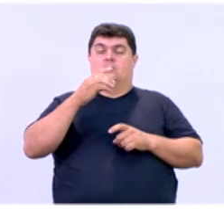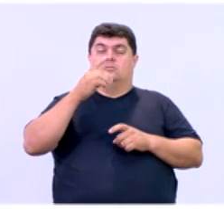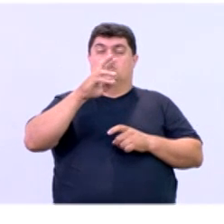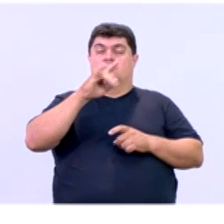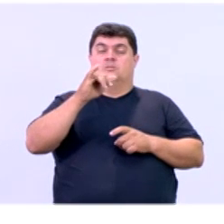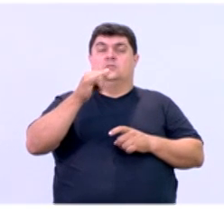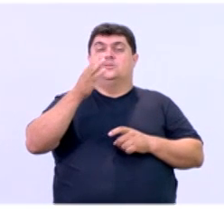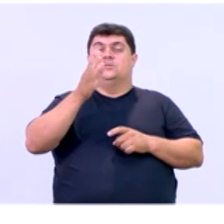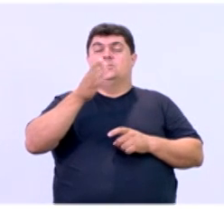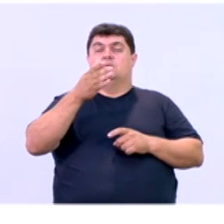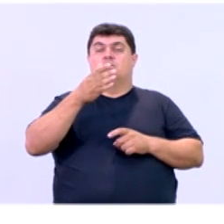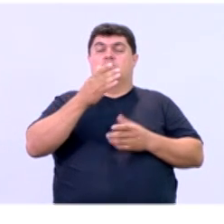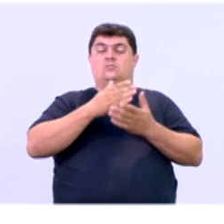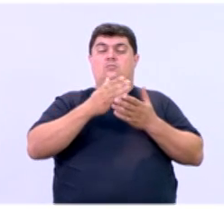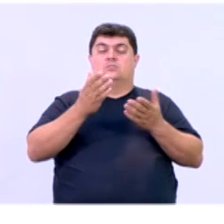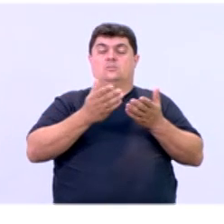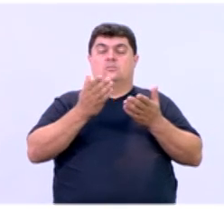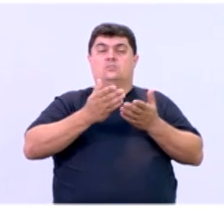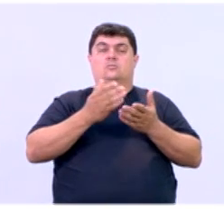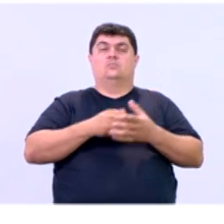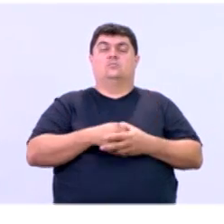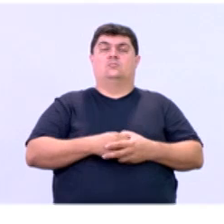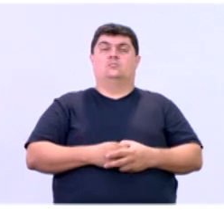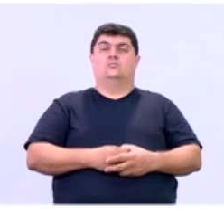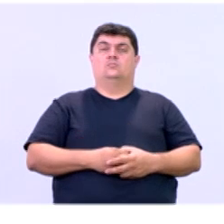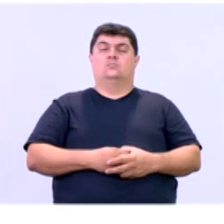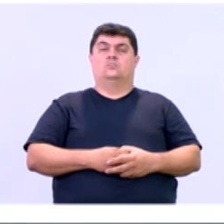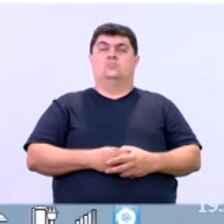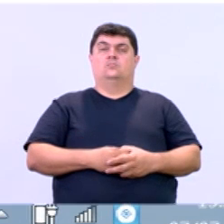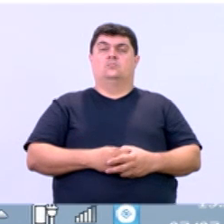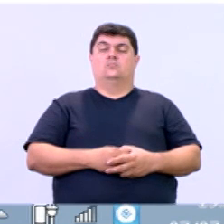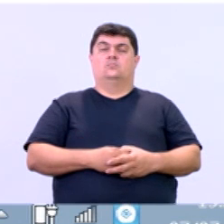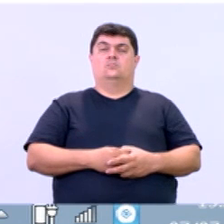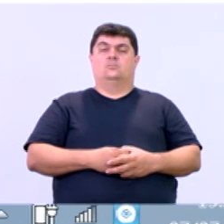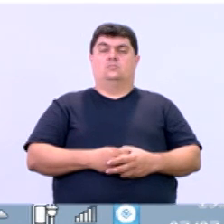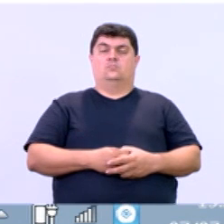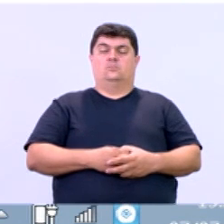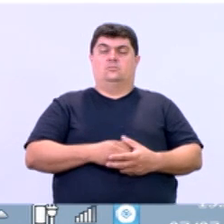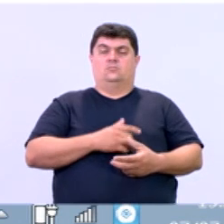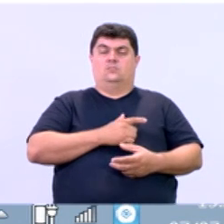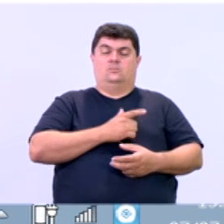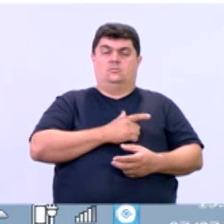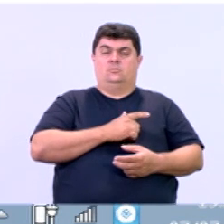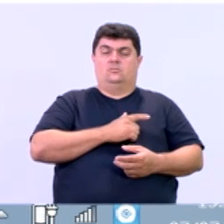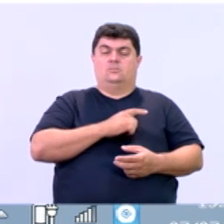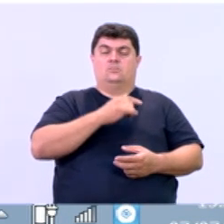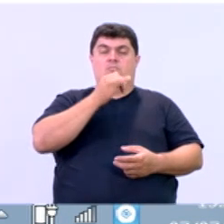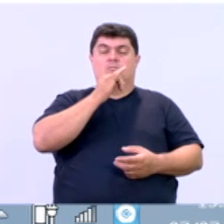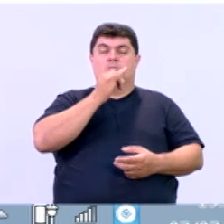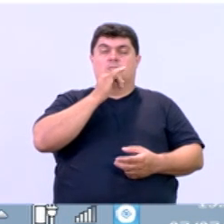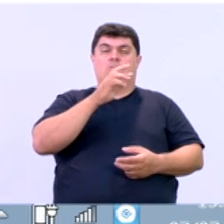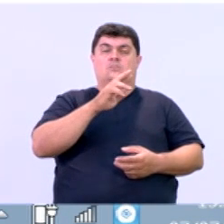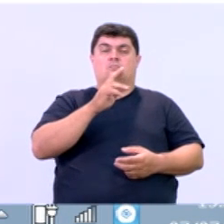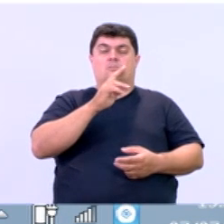já começando com a data de hoje, tá? Eu vou dar esse mesmo exemplo